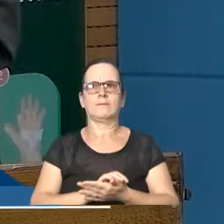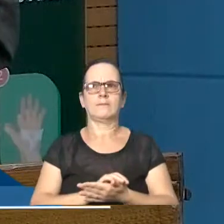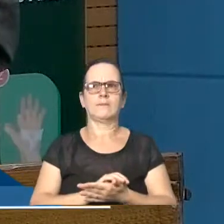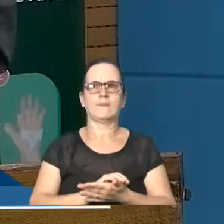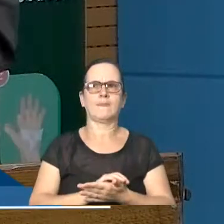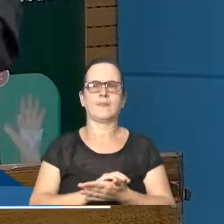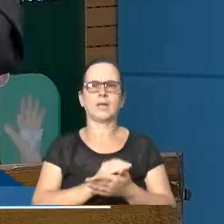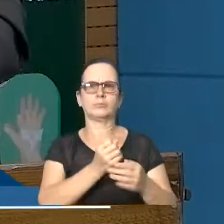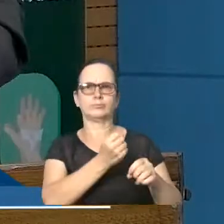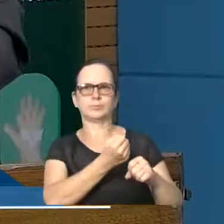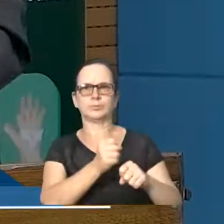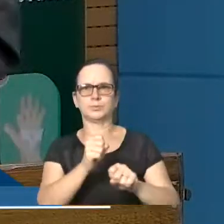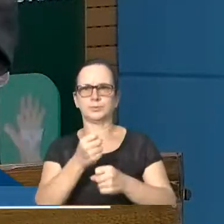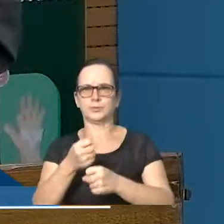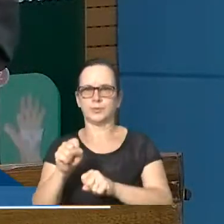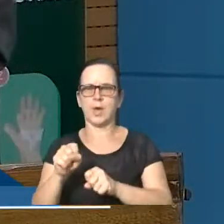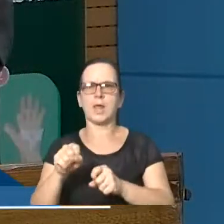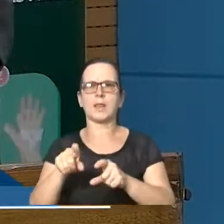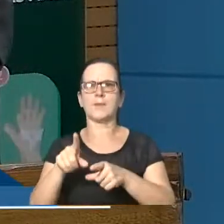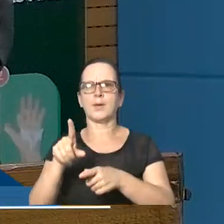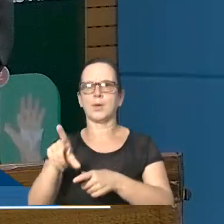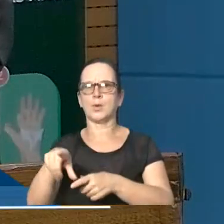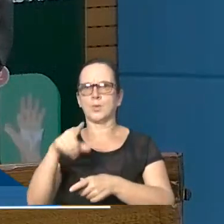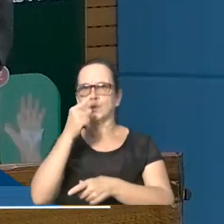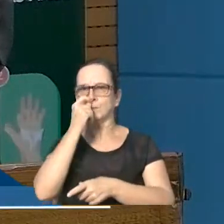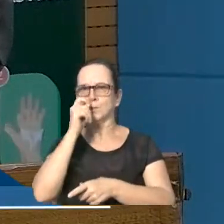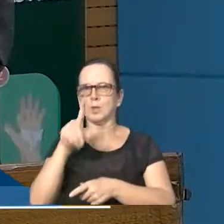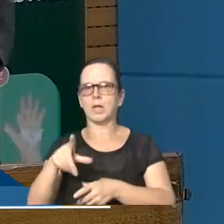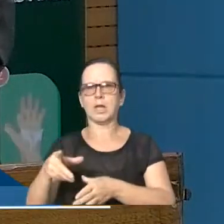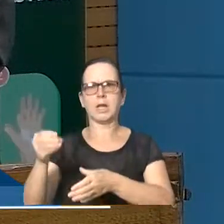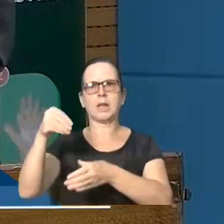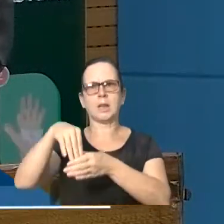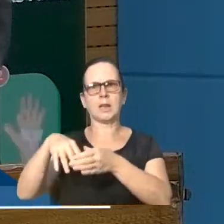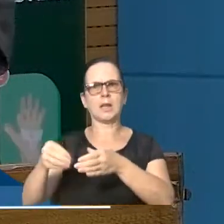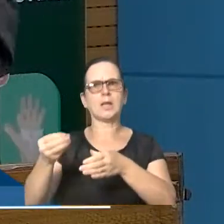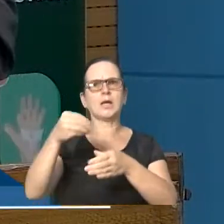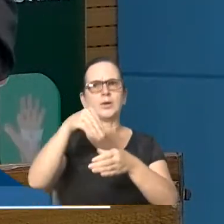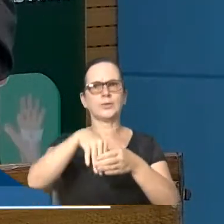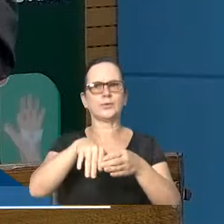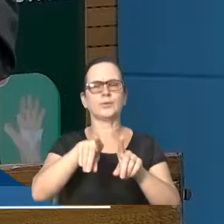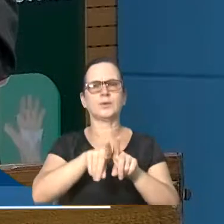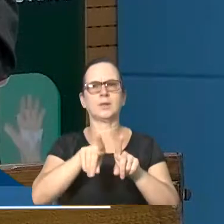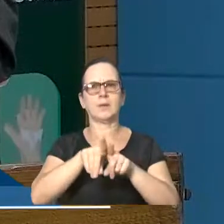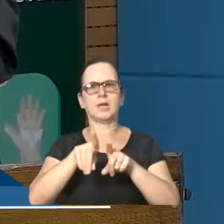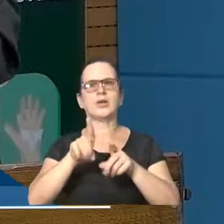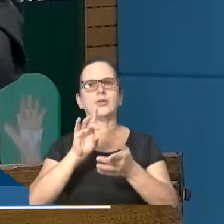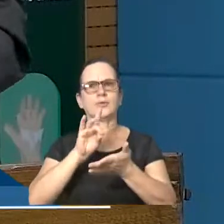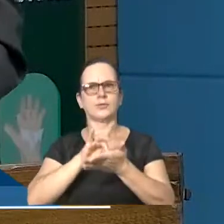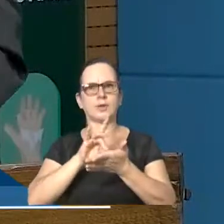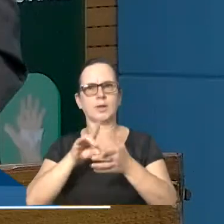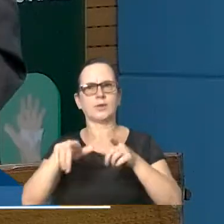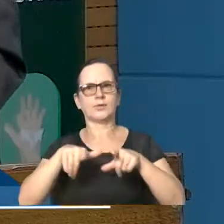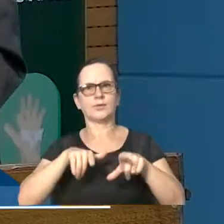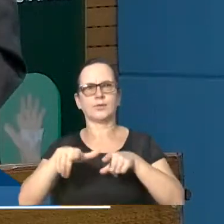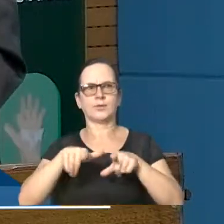da varrição dos coletores de resíduos, né, de que aumente o serviço, até